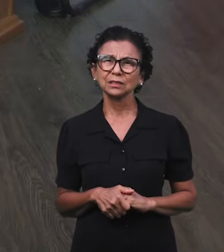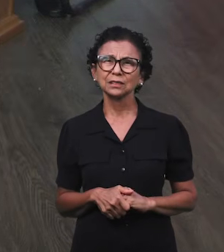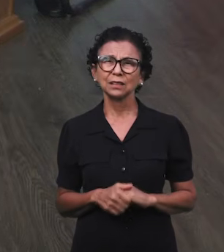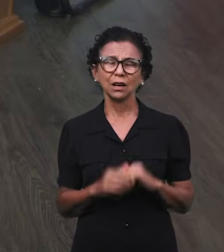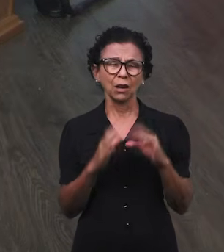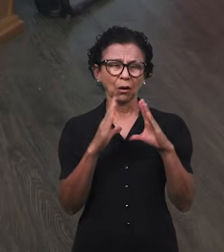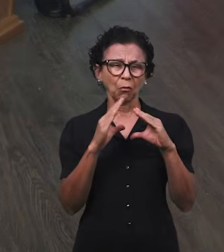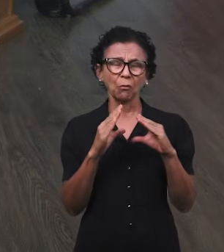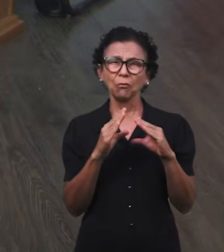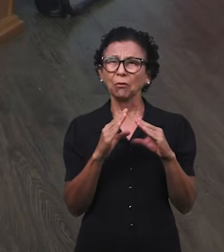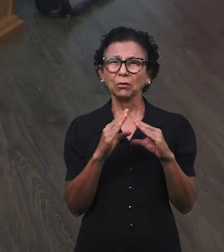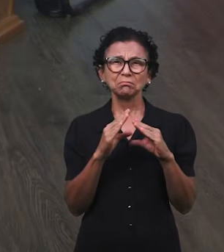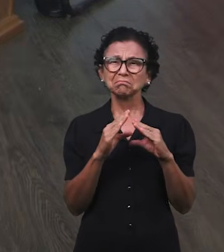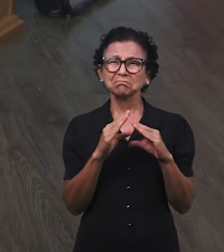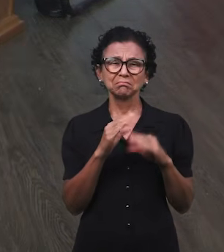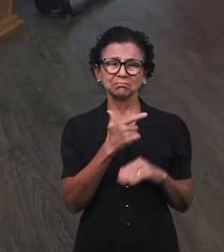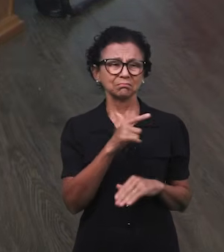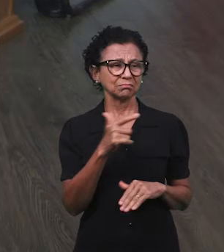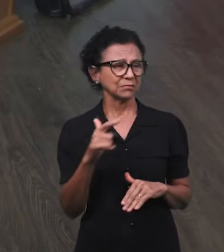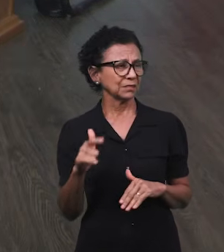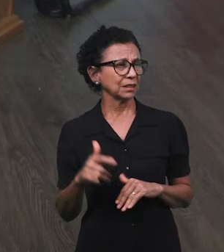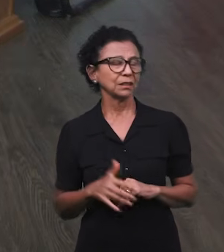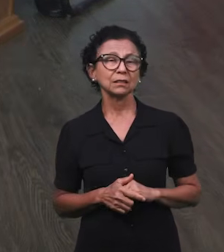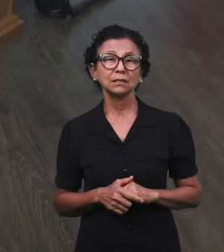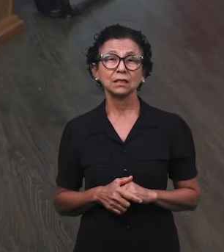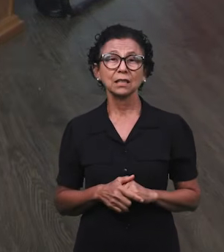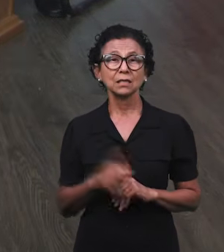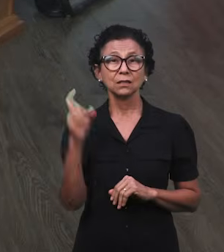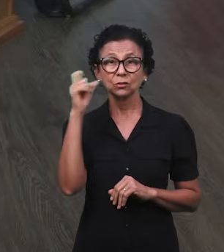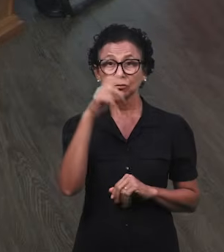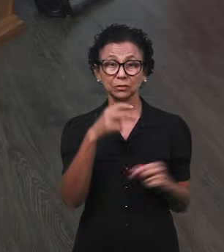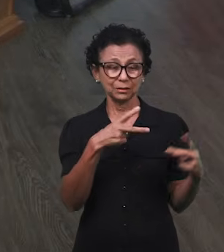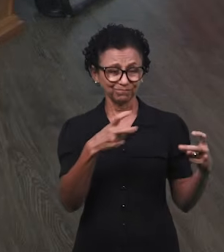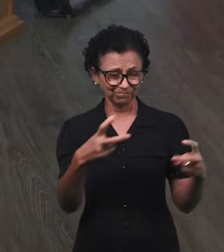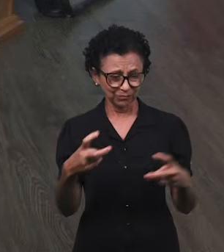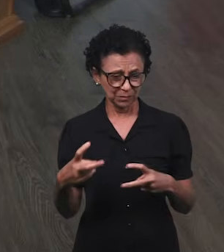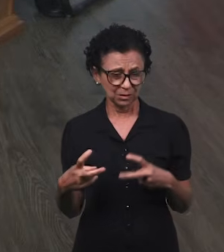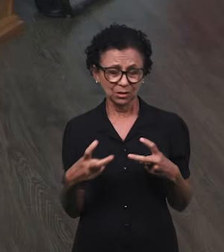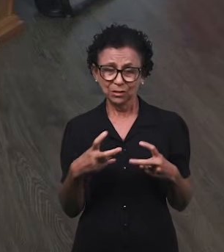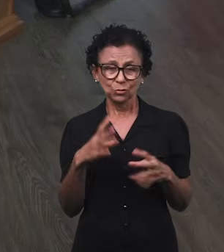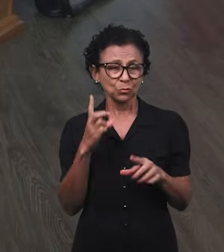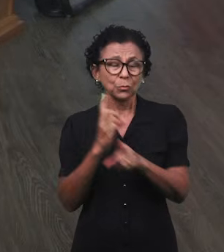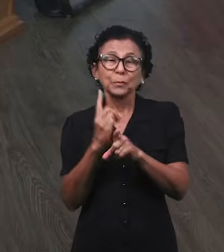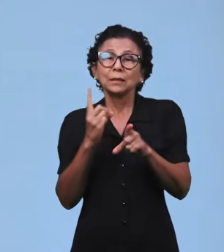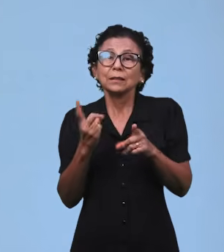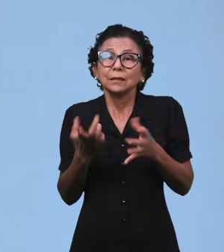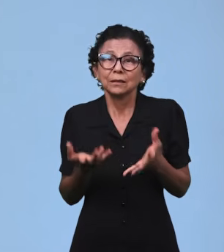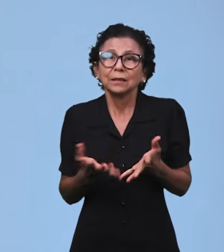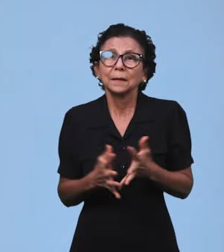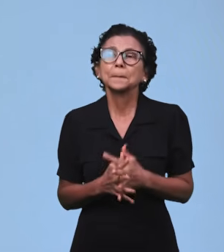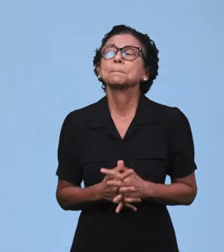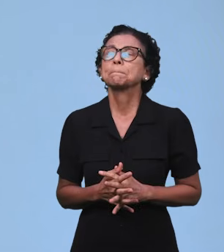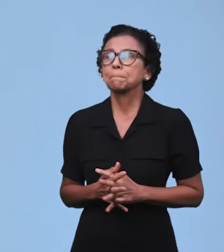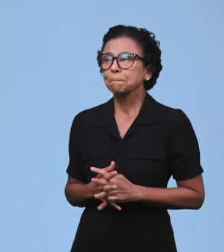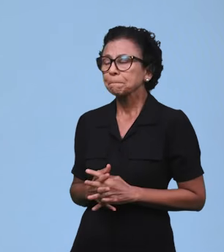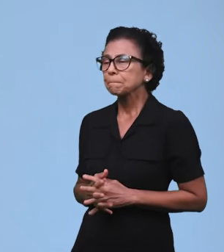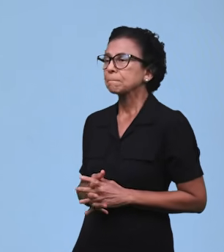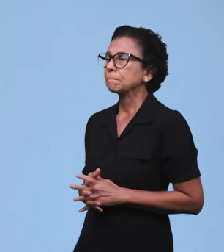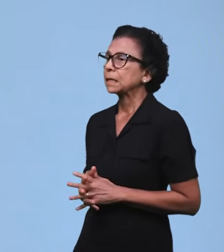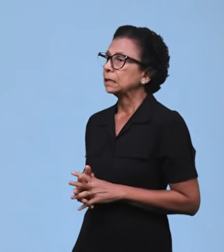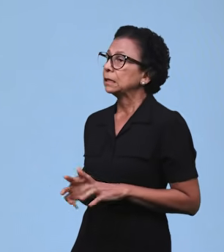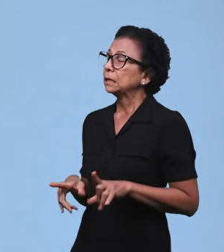né? Que às vezes ele mesmo não consegue identificar, né? Isso, e acaba até muitas